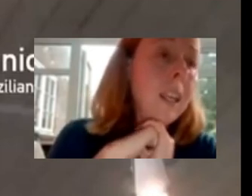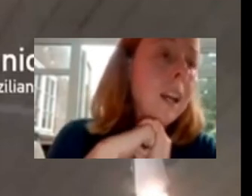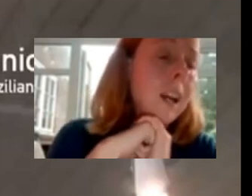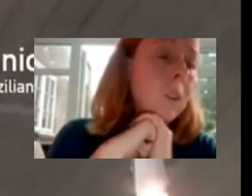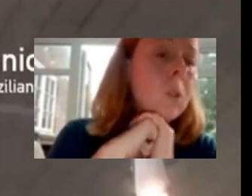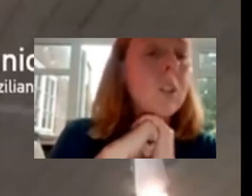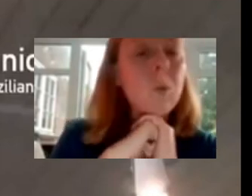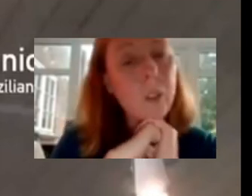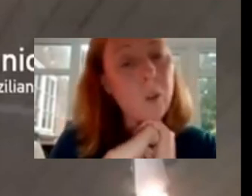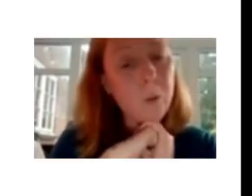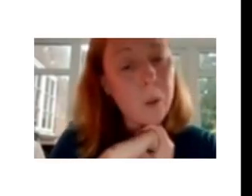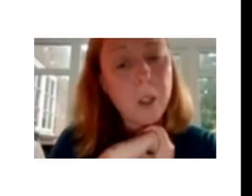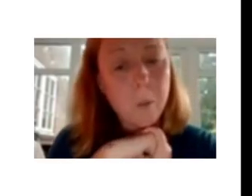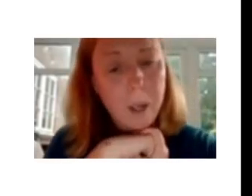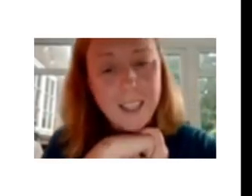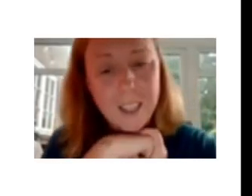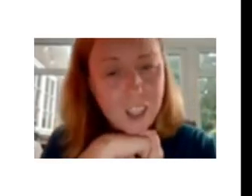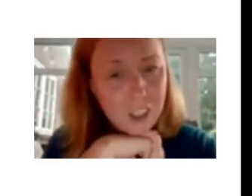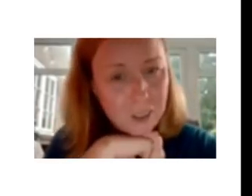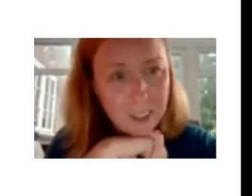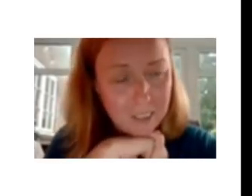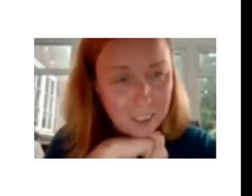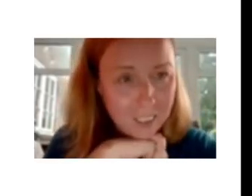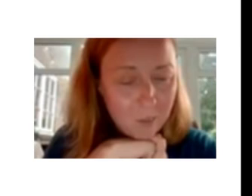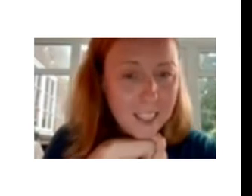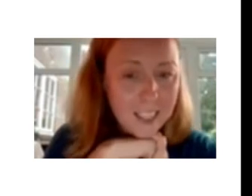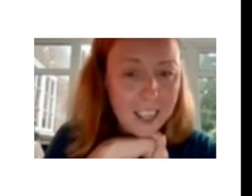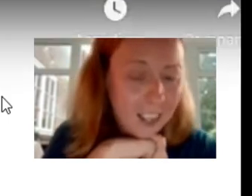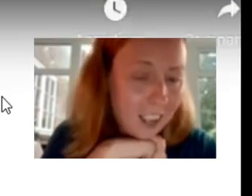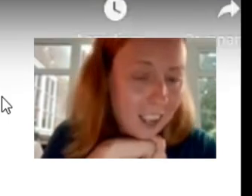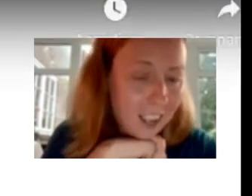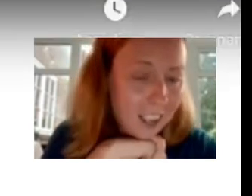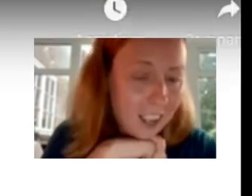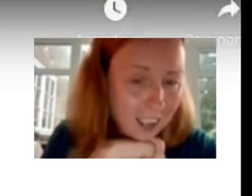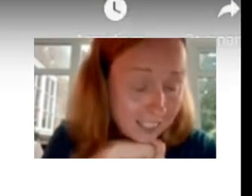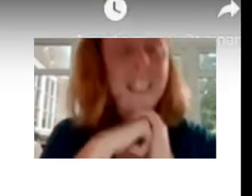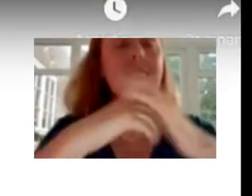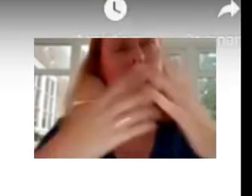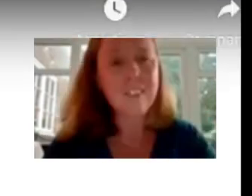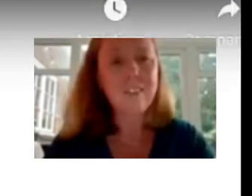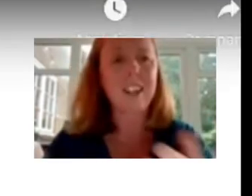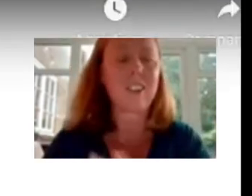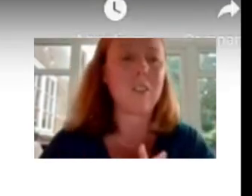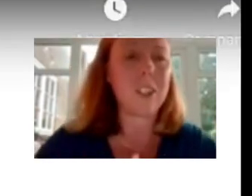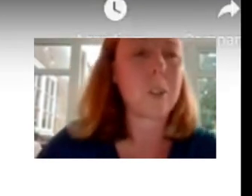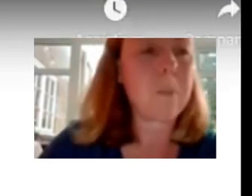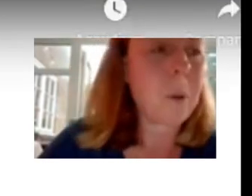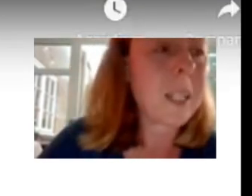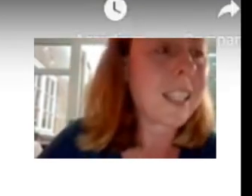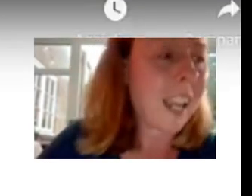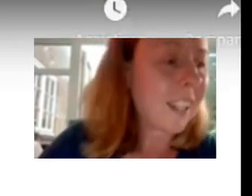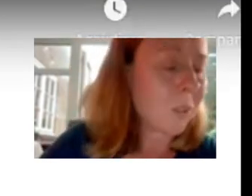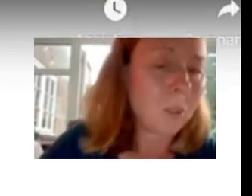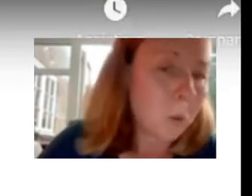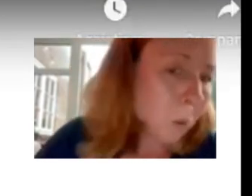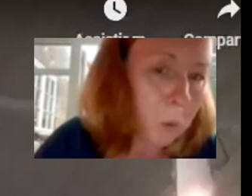E a Lucy, no final do filme, como parece que a gente não vai ver, mas se quiserem ver o vídeo depois,